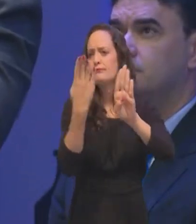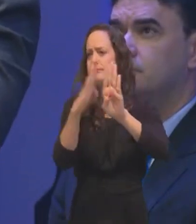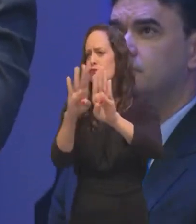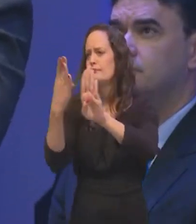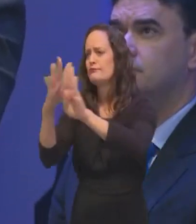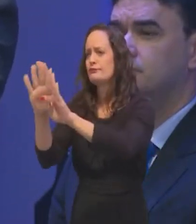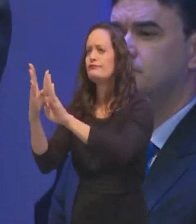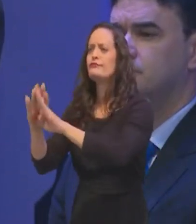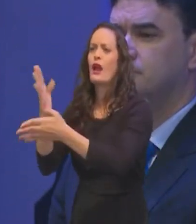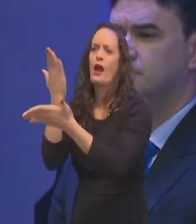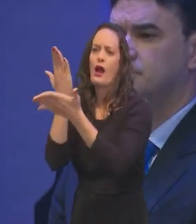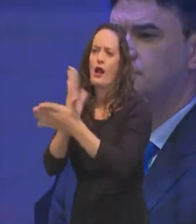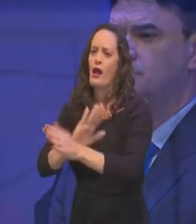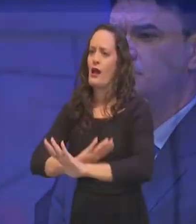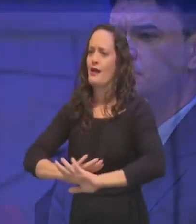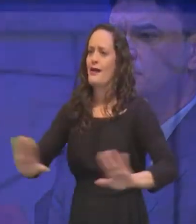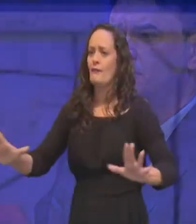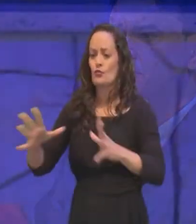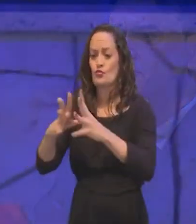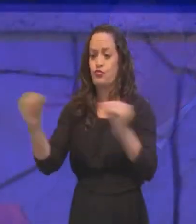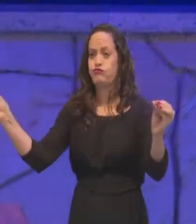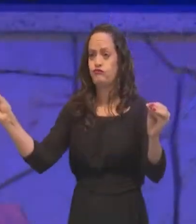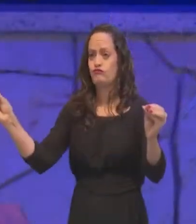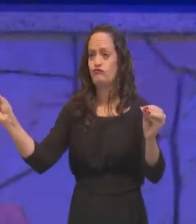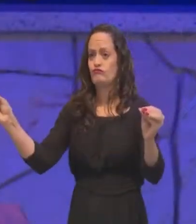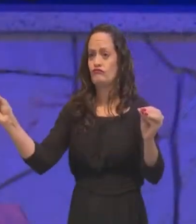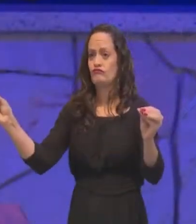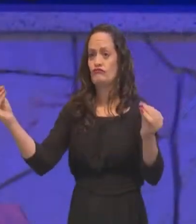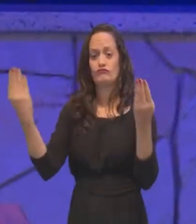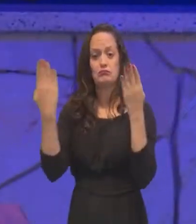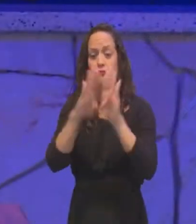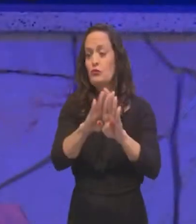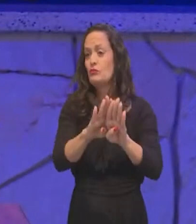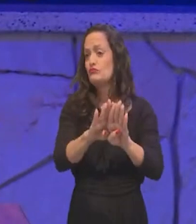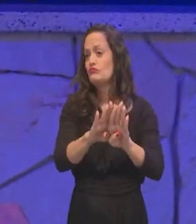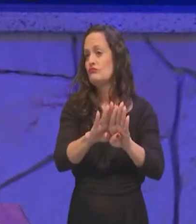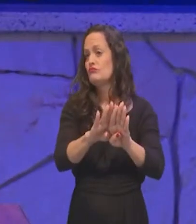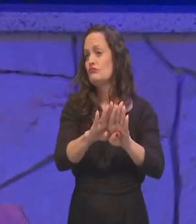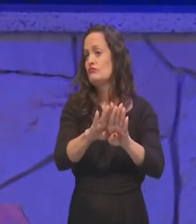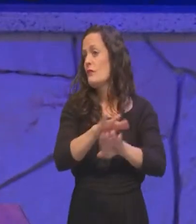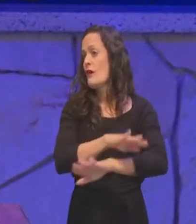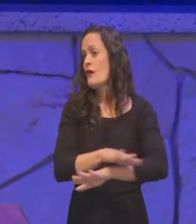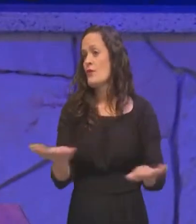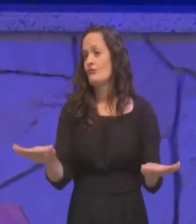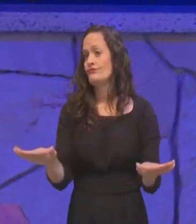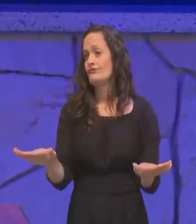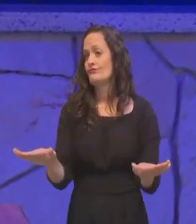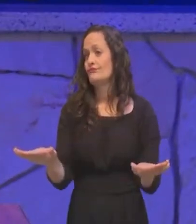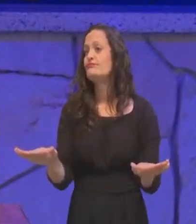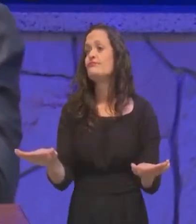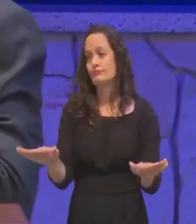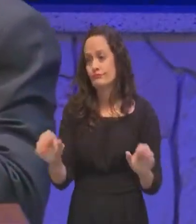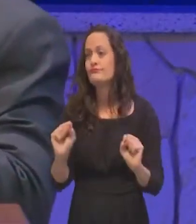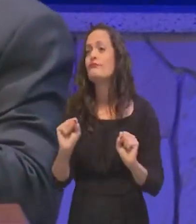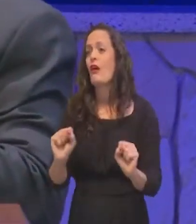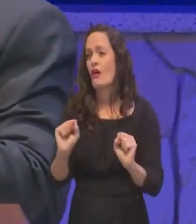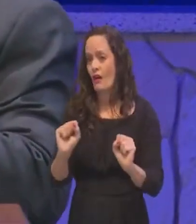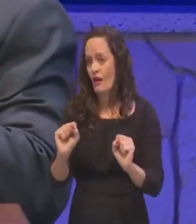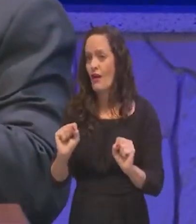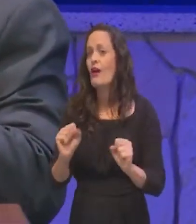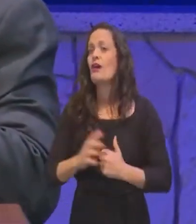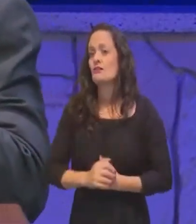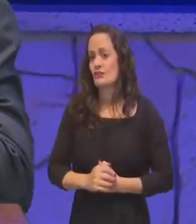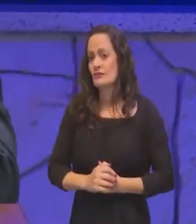que acabam, que somem do mapa, que não existem mais. E a história do cristianismo nos dá conta de